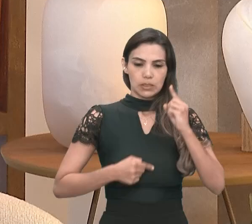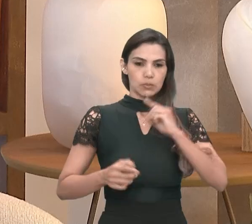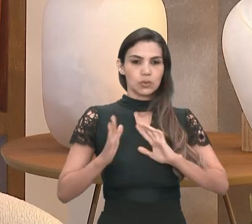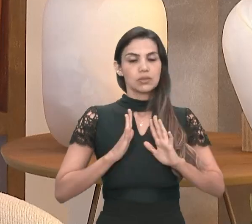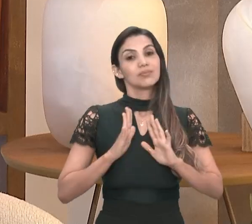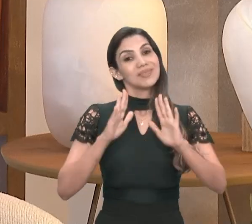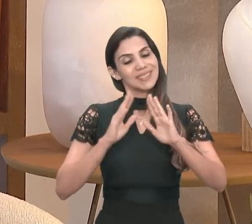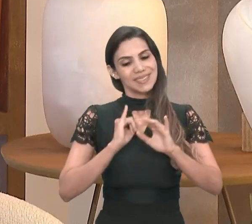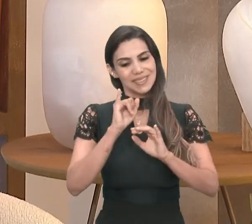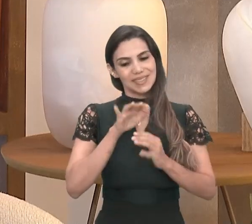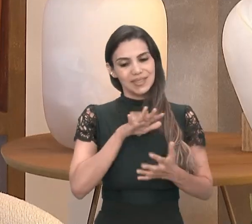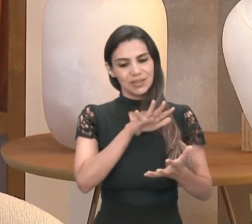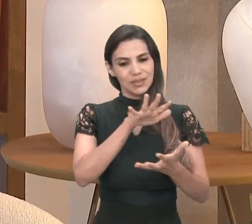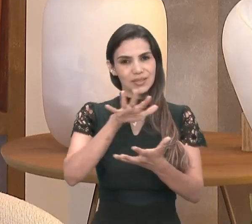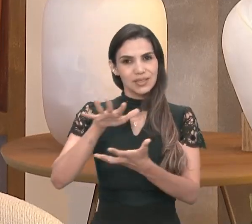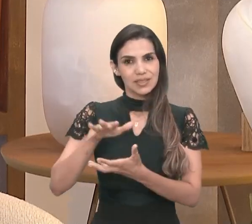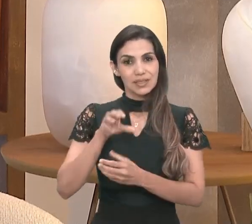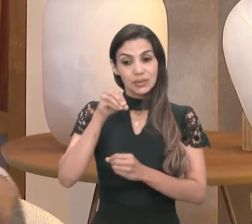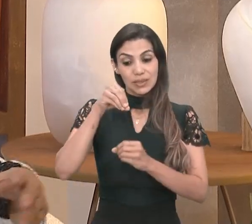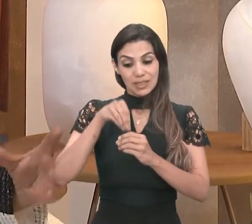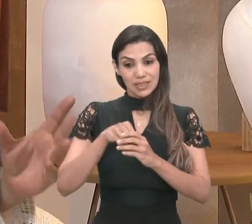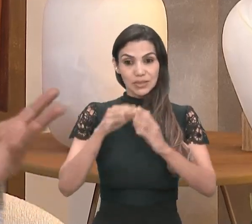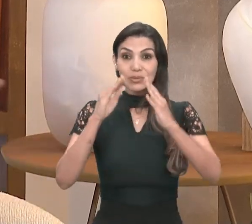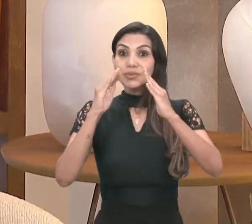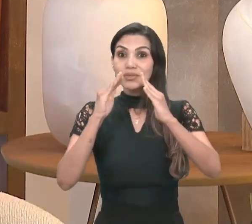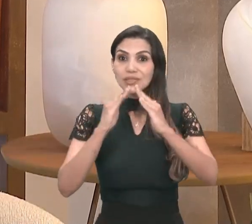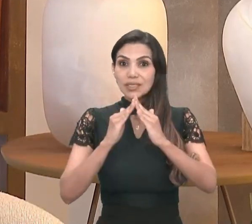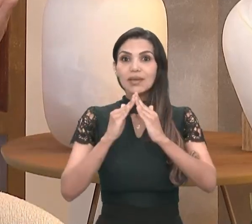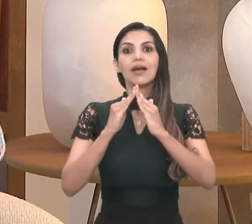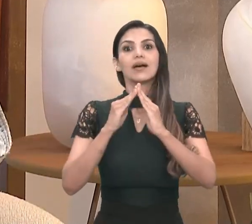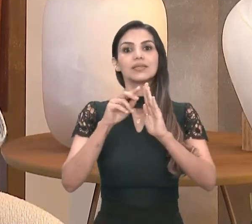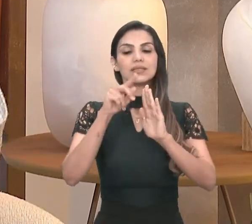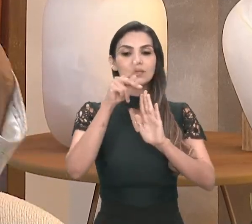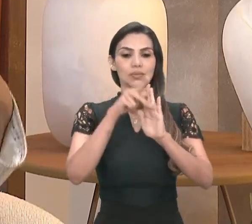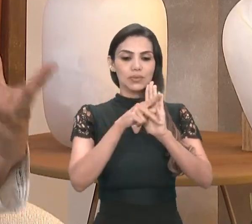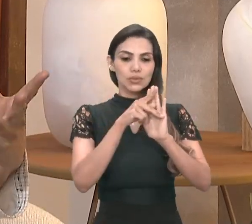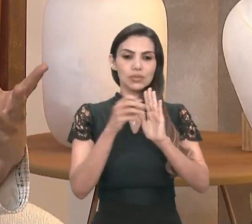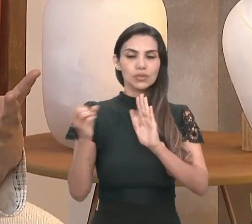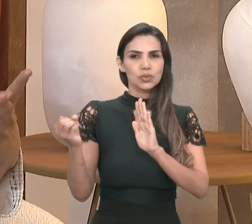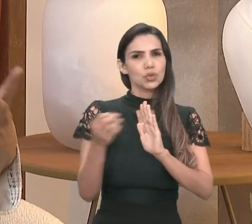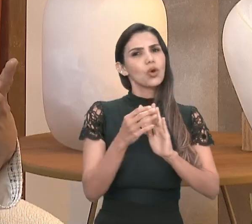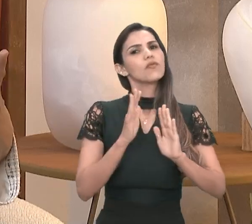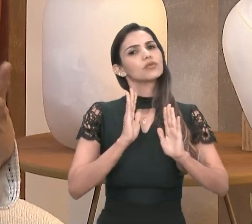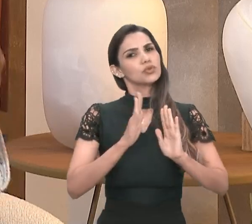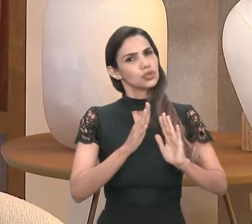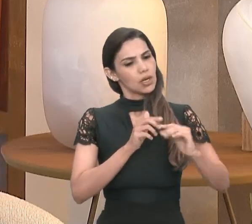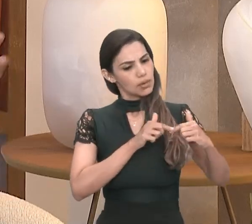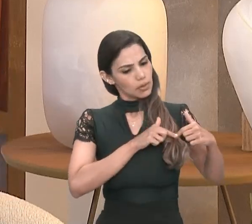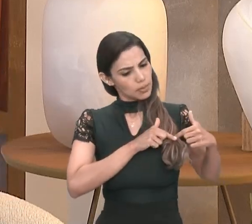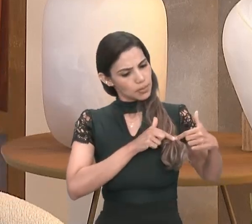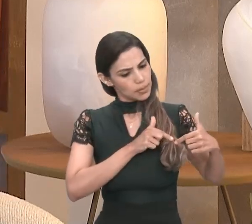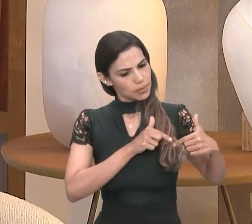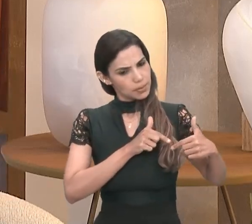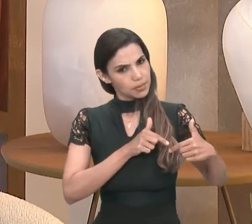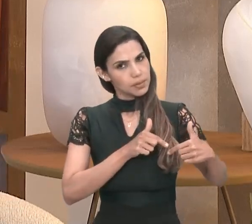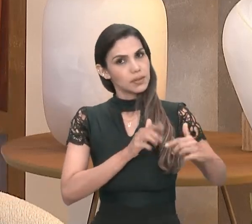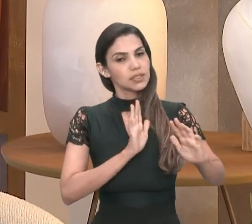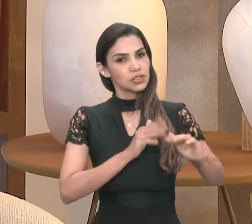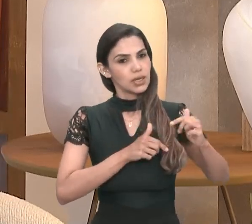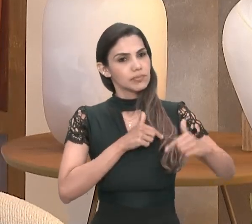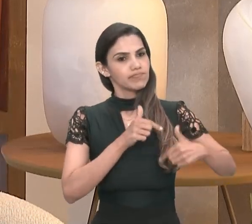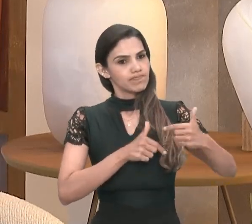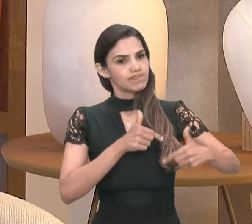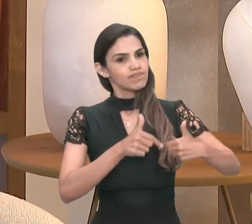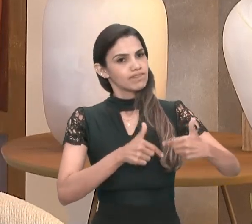esse programa que está sendo lançado, mas que são ações que já vêm sendo feitas e nós precisamos sistematizar e